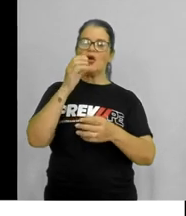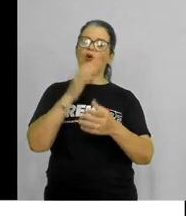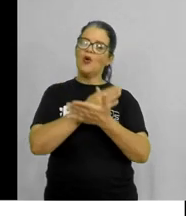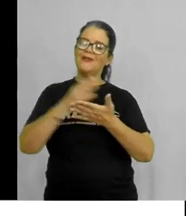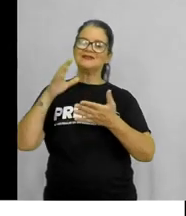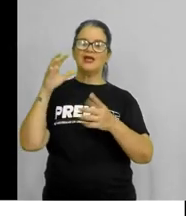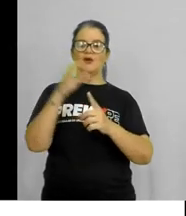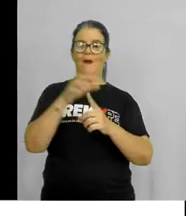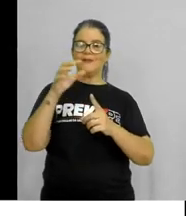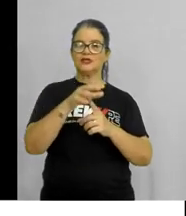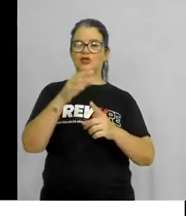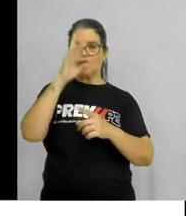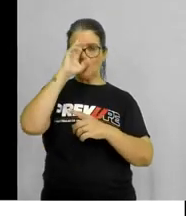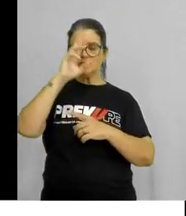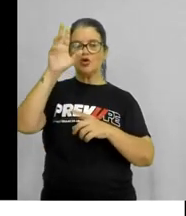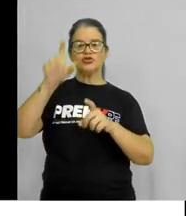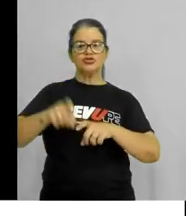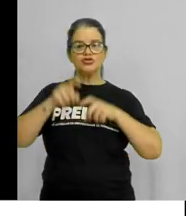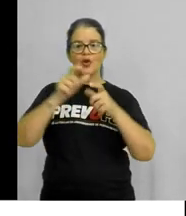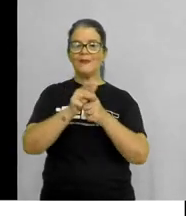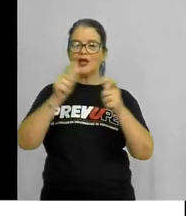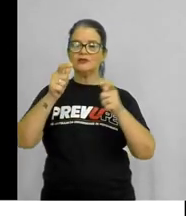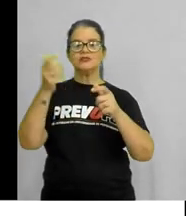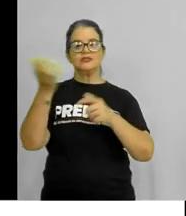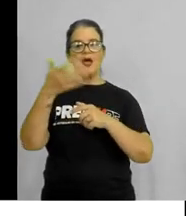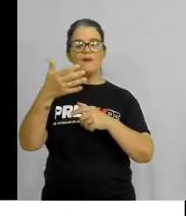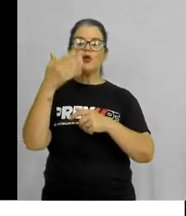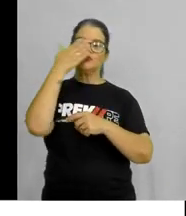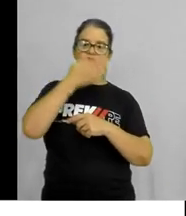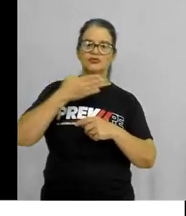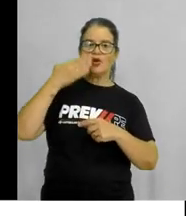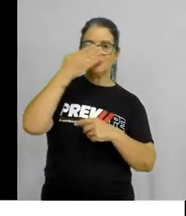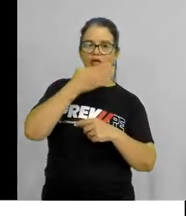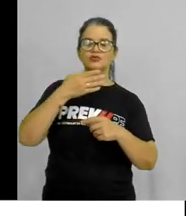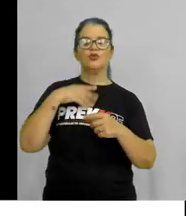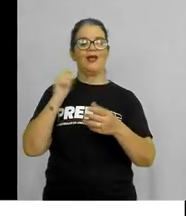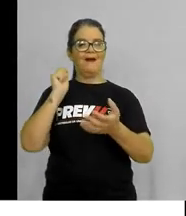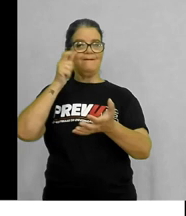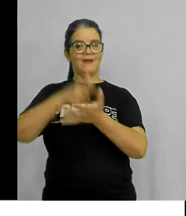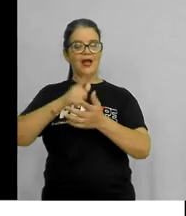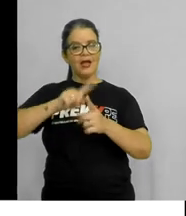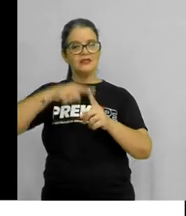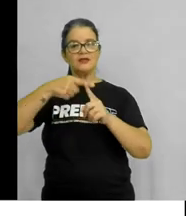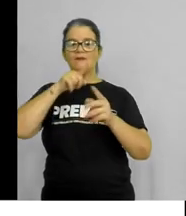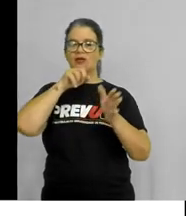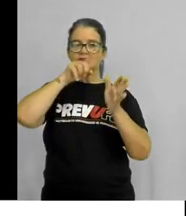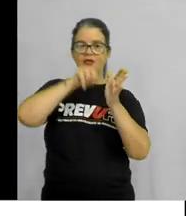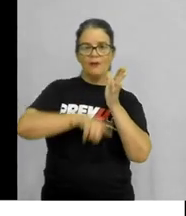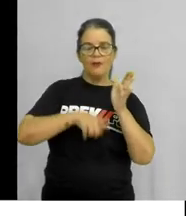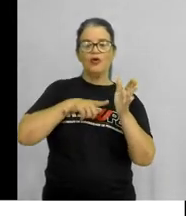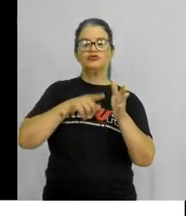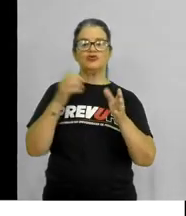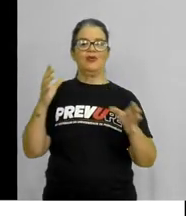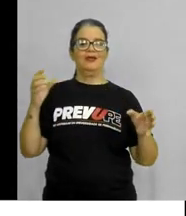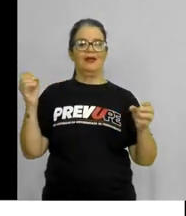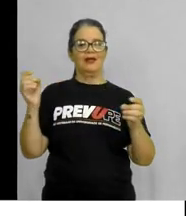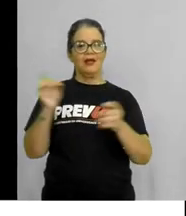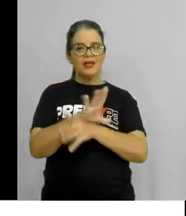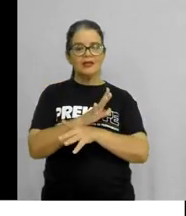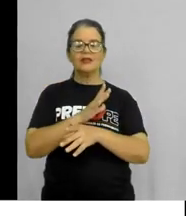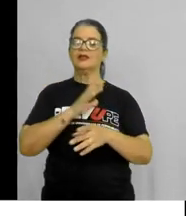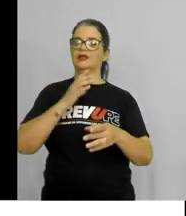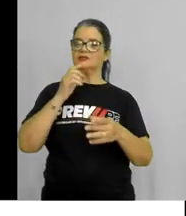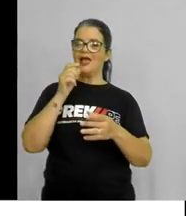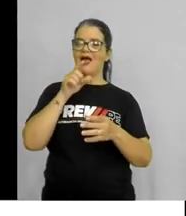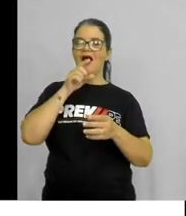os senhores deho para que aumentassem a produção de açúcar pagassem mais impostos e liquidarem as